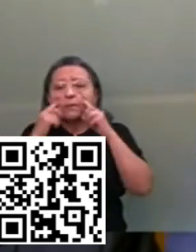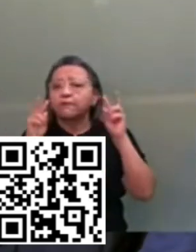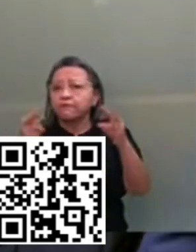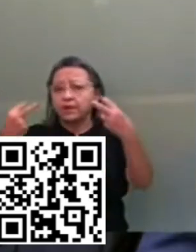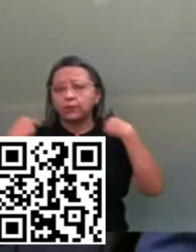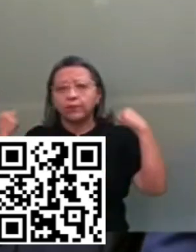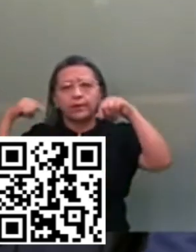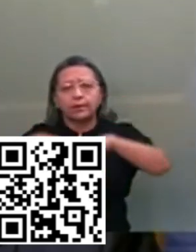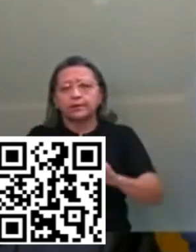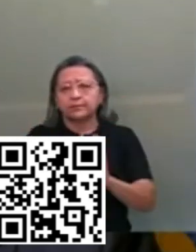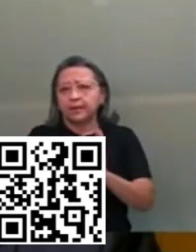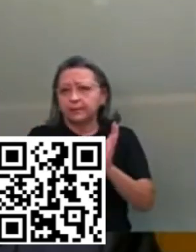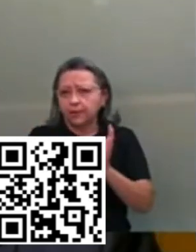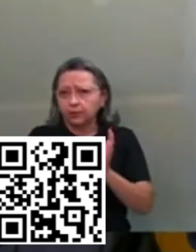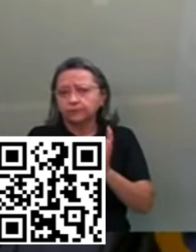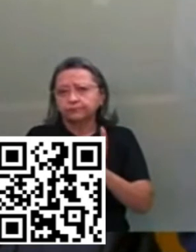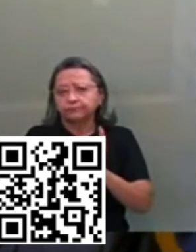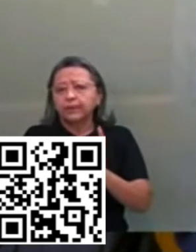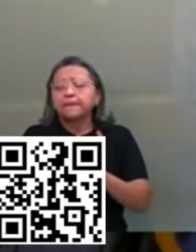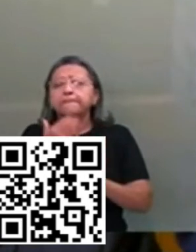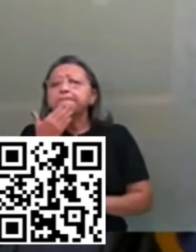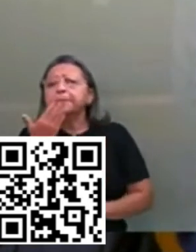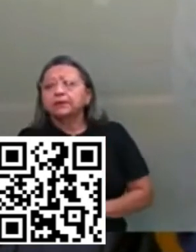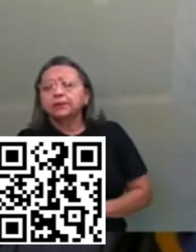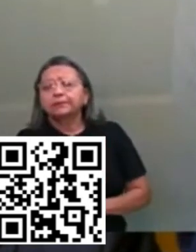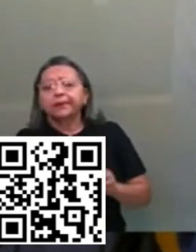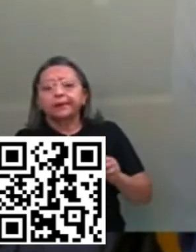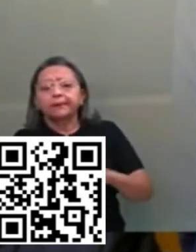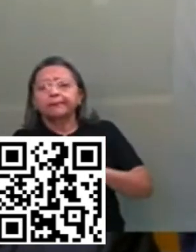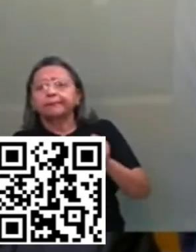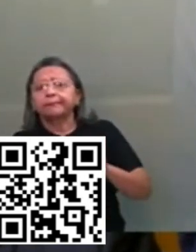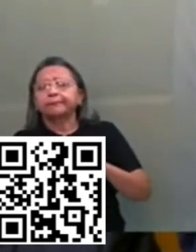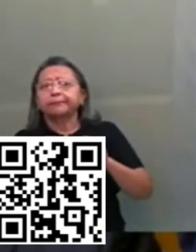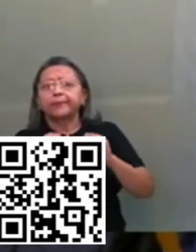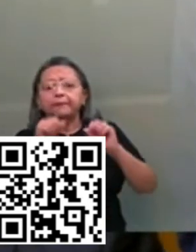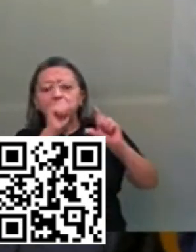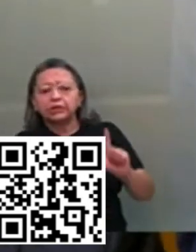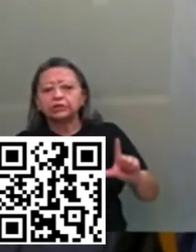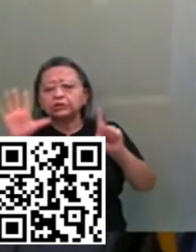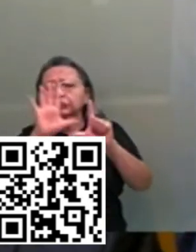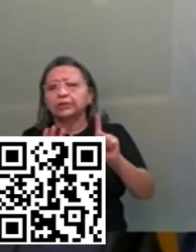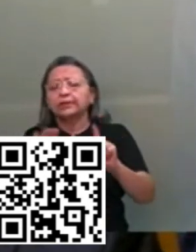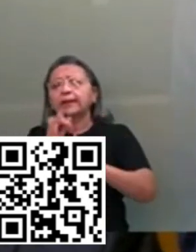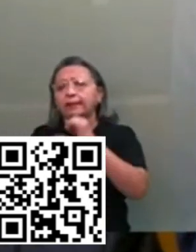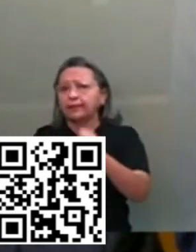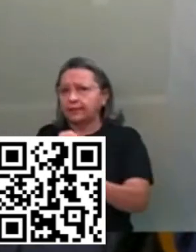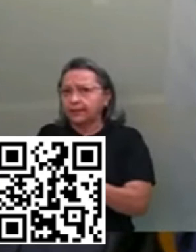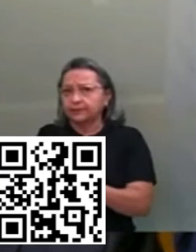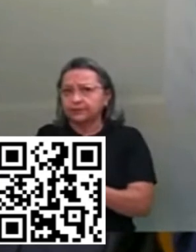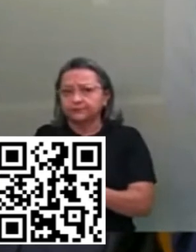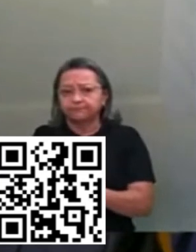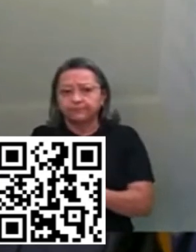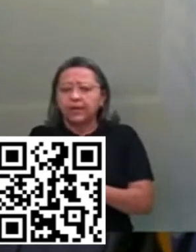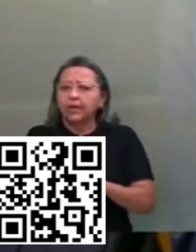nesse parlamento pedir para a regulação da mídia e da internet.